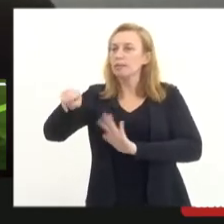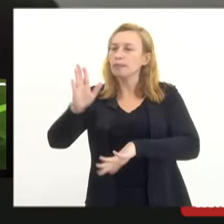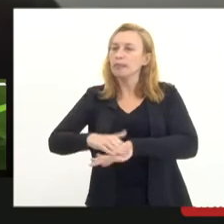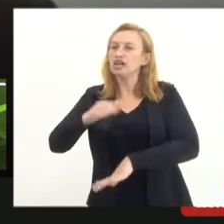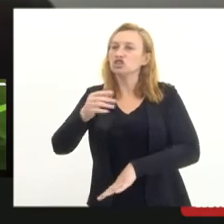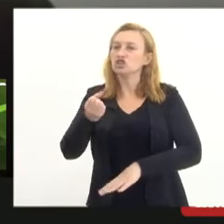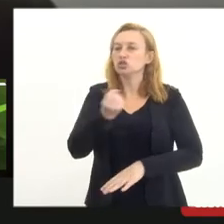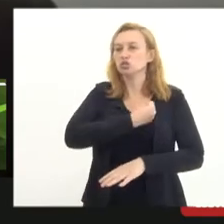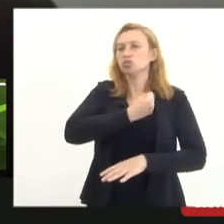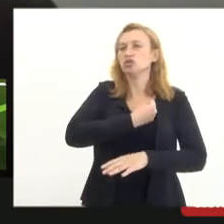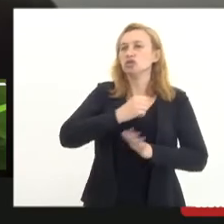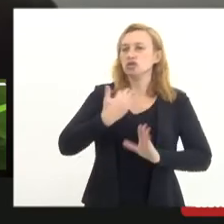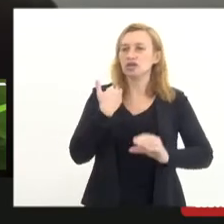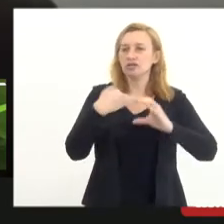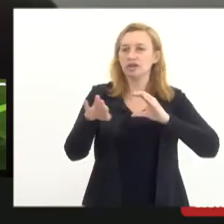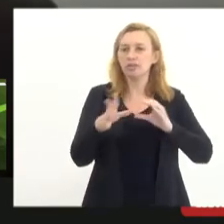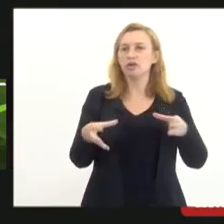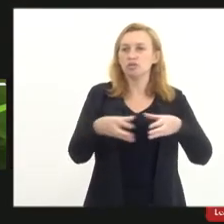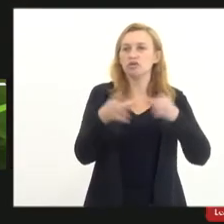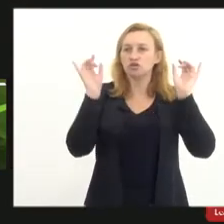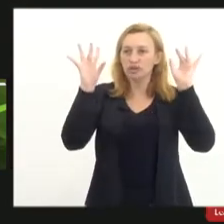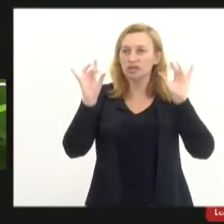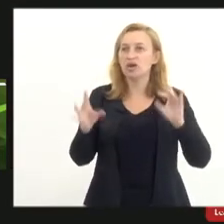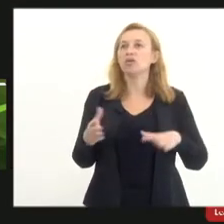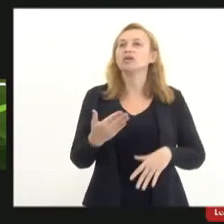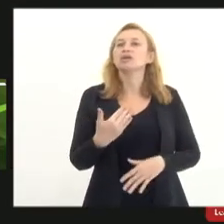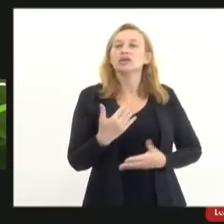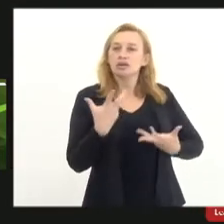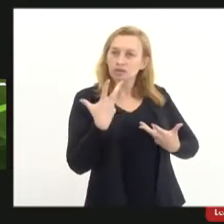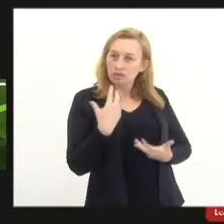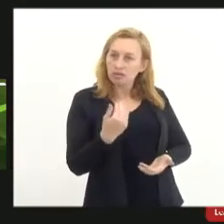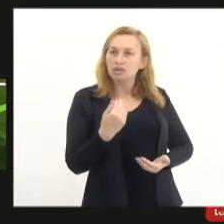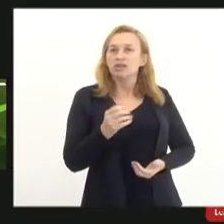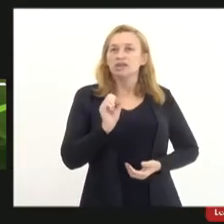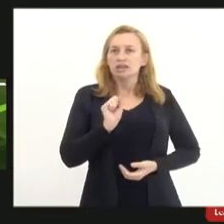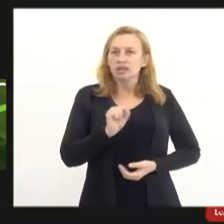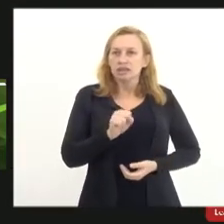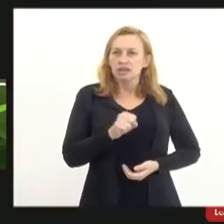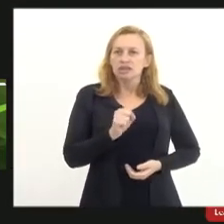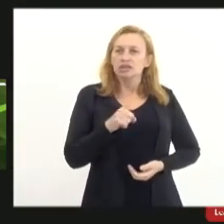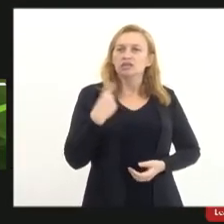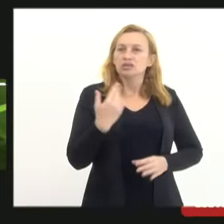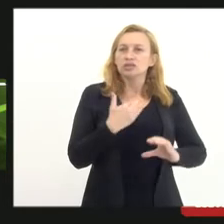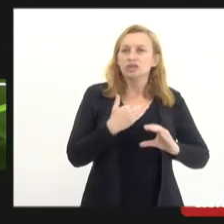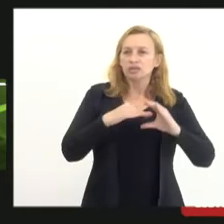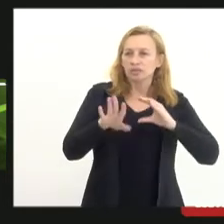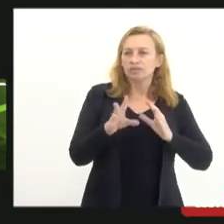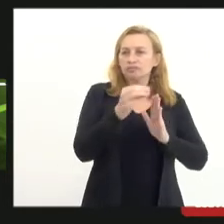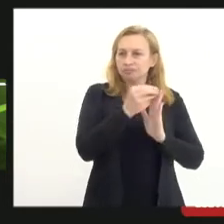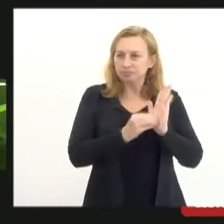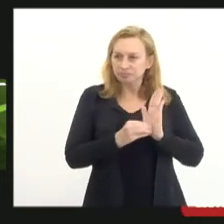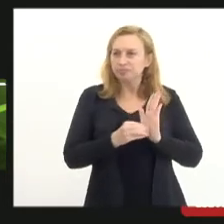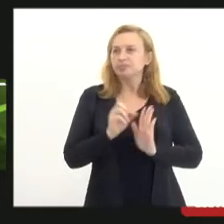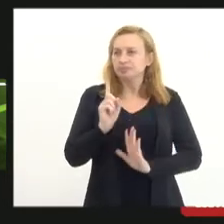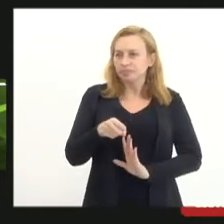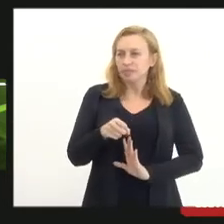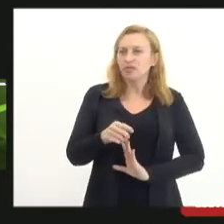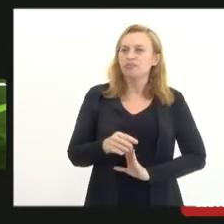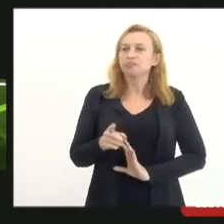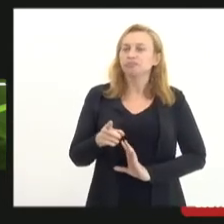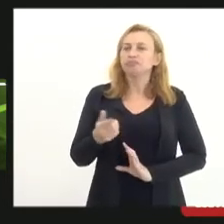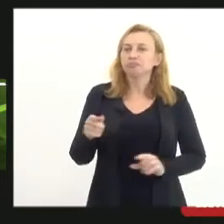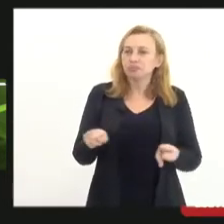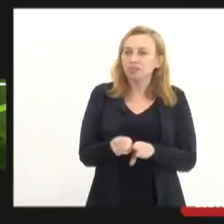ou enviar aí para a comissão especial. Complementarmente, tá bem. A gente encaminha um ofício, né, para que a gente